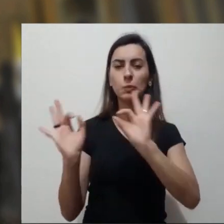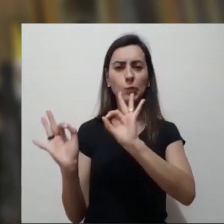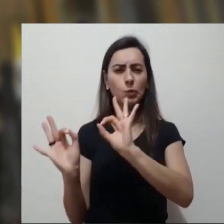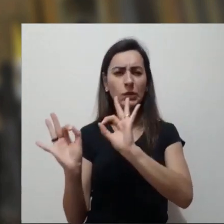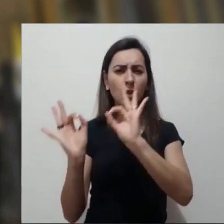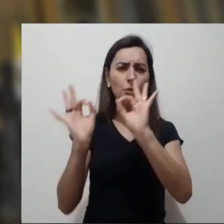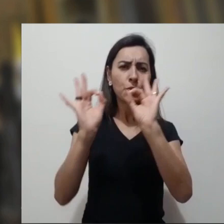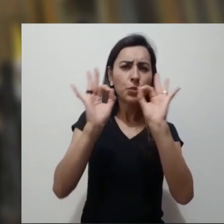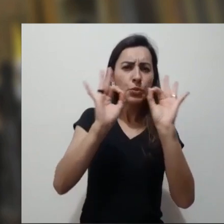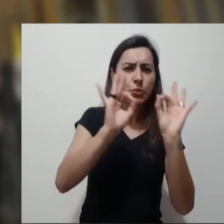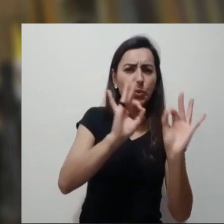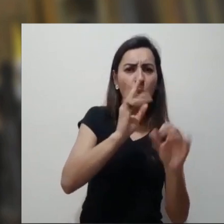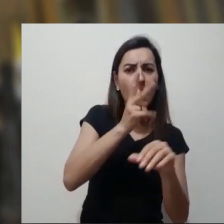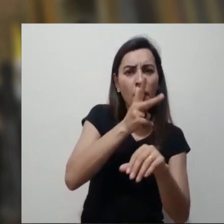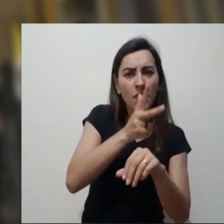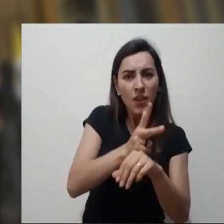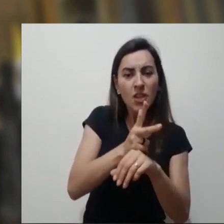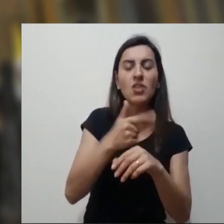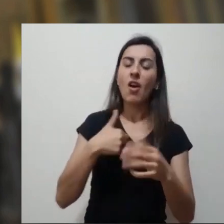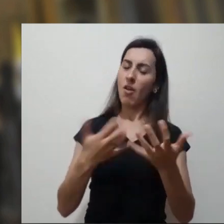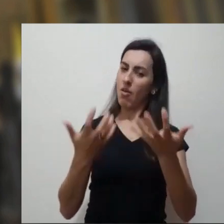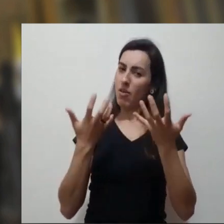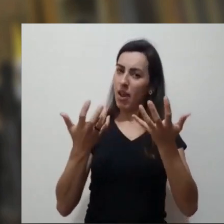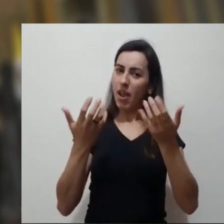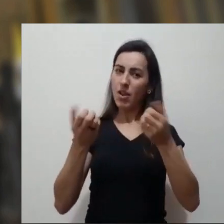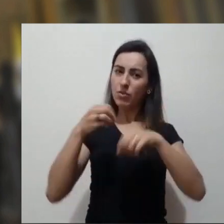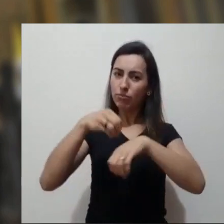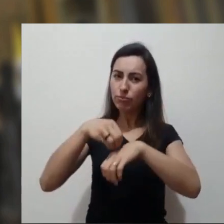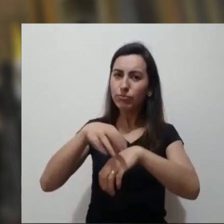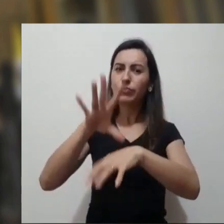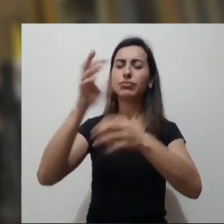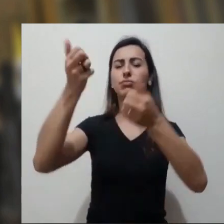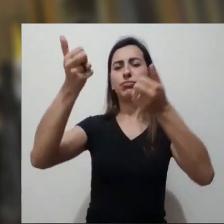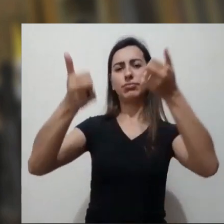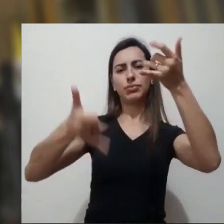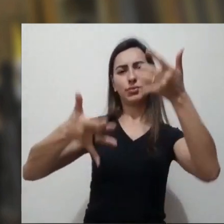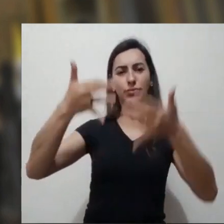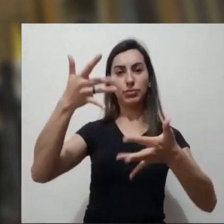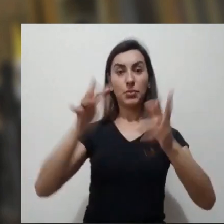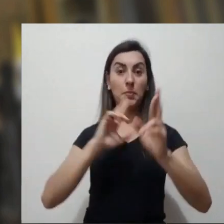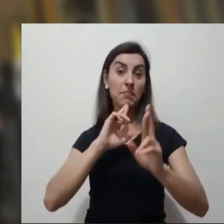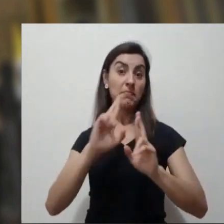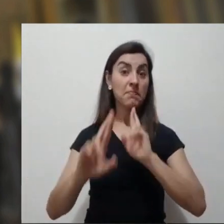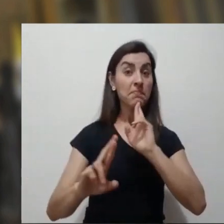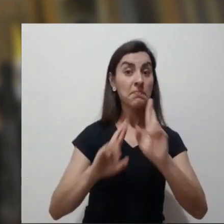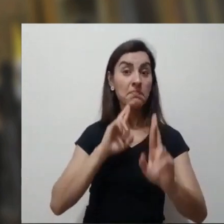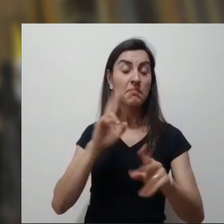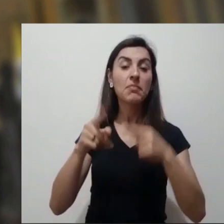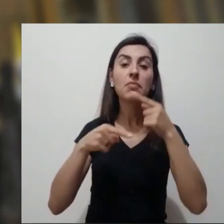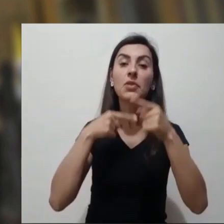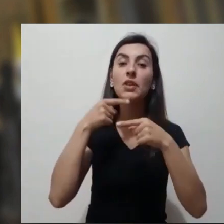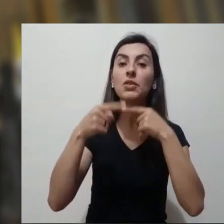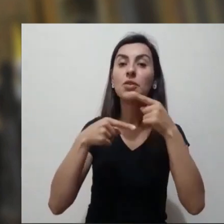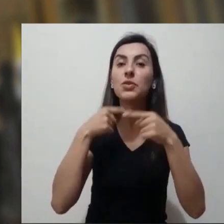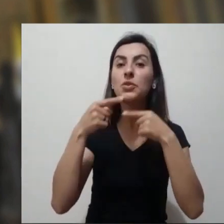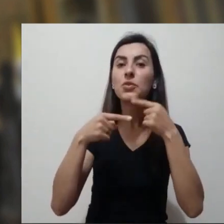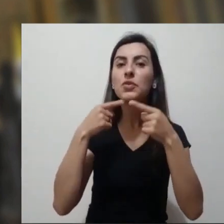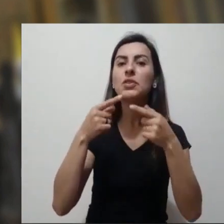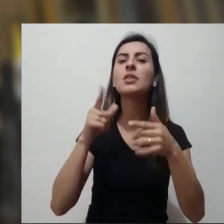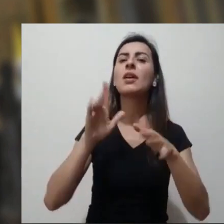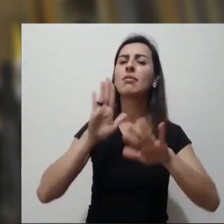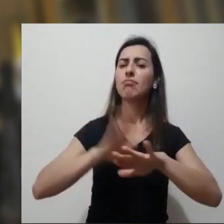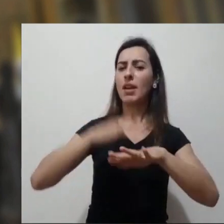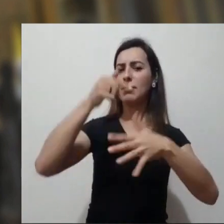vídeo, quero com vocês trabalhar isto e responder a estas perguntas e